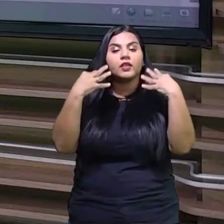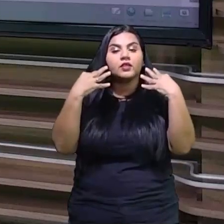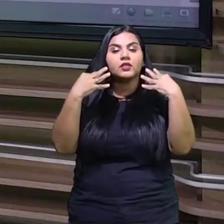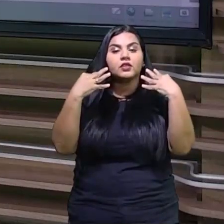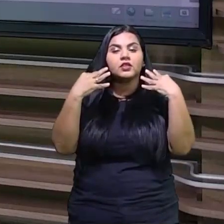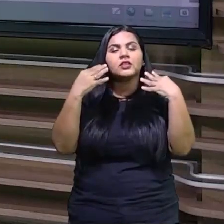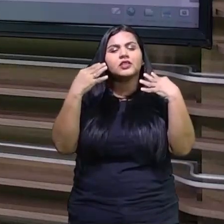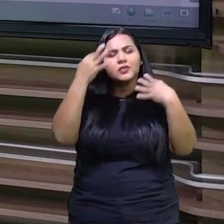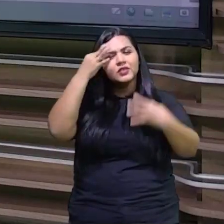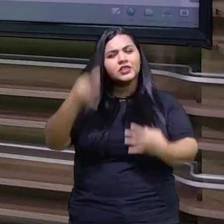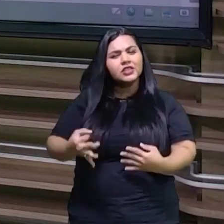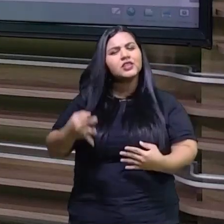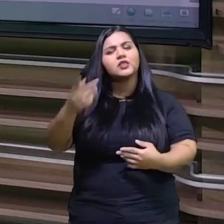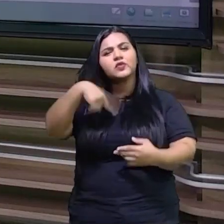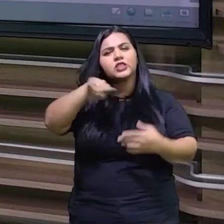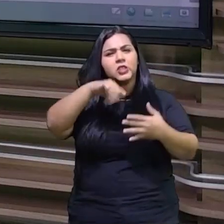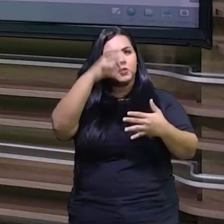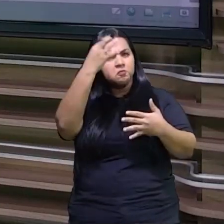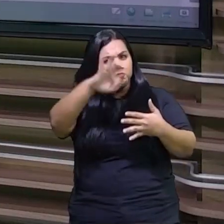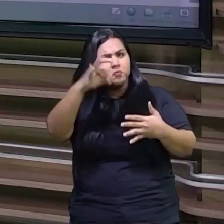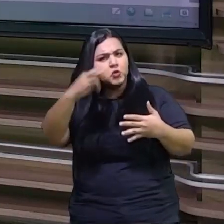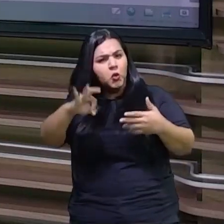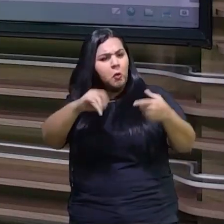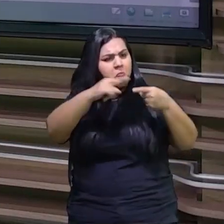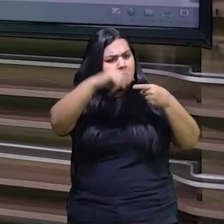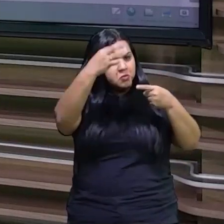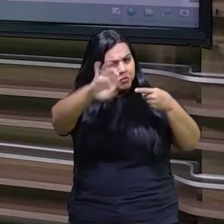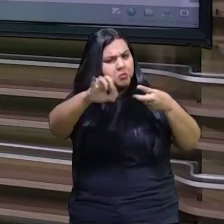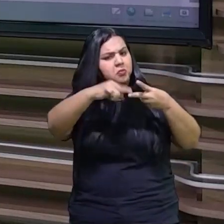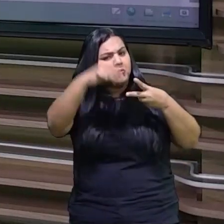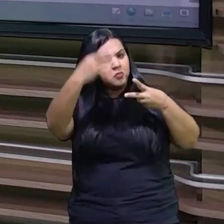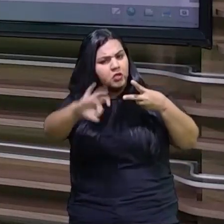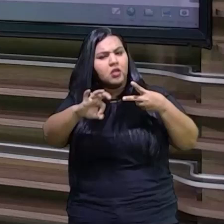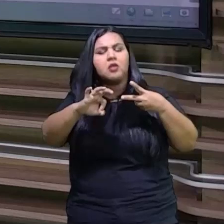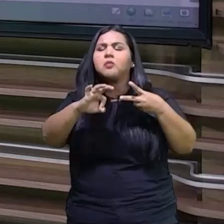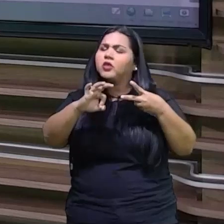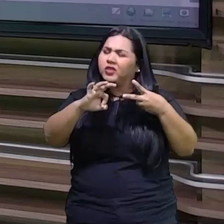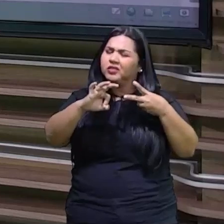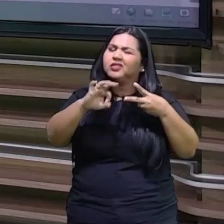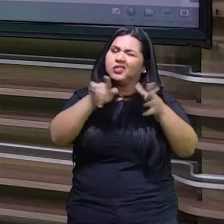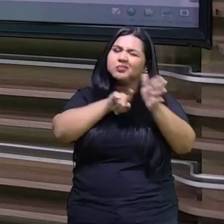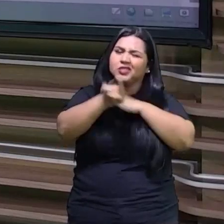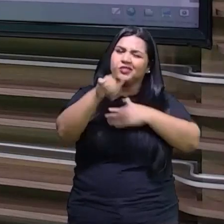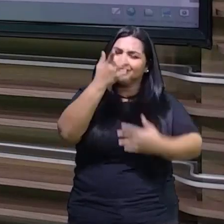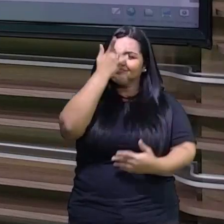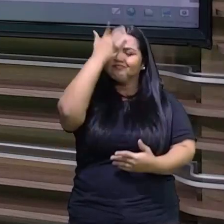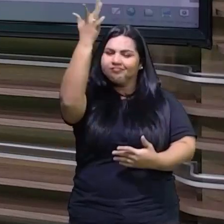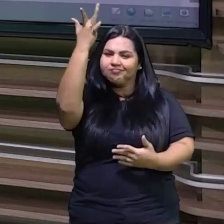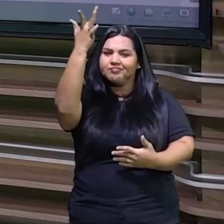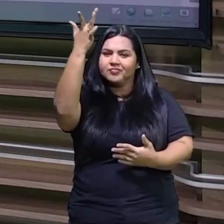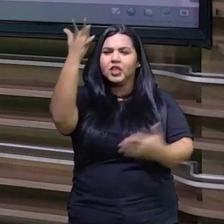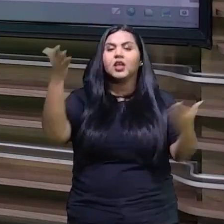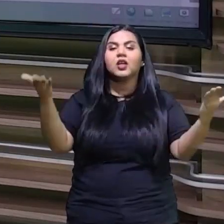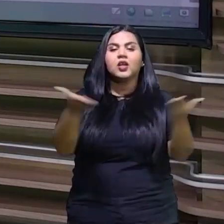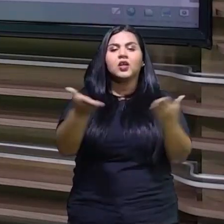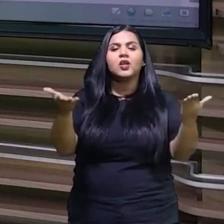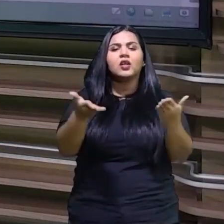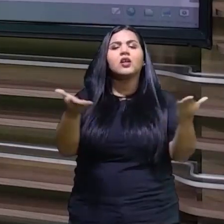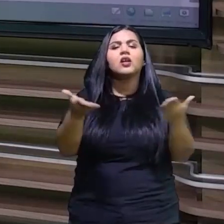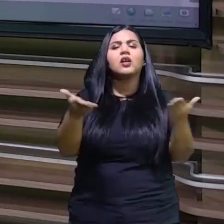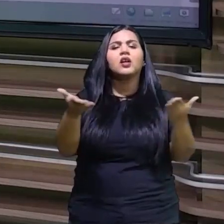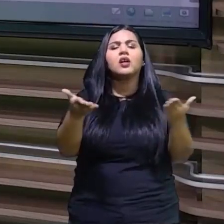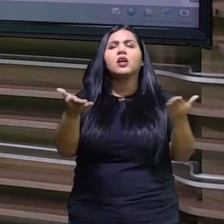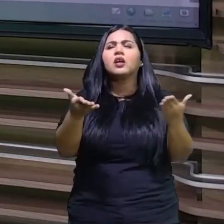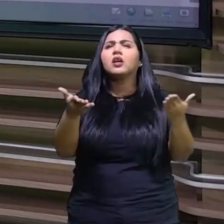Tenho certeza que você acertou tudo, porque as questões estavam super, hiper, mega fáceis. Agora, professor, ainda